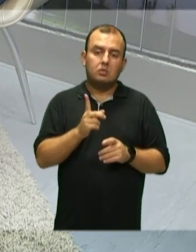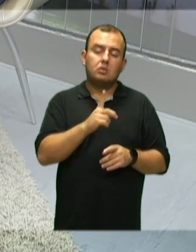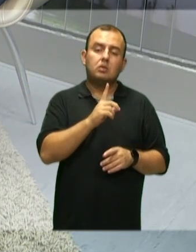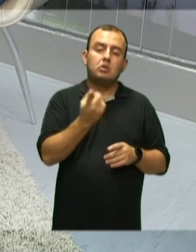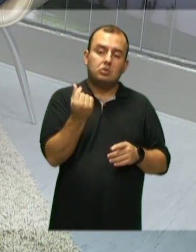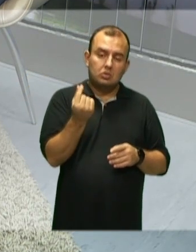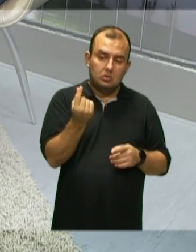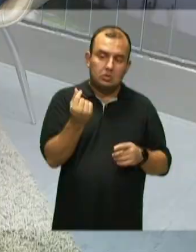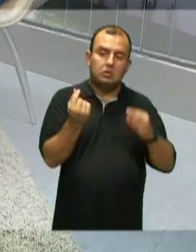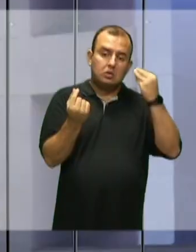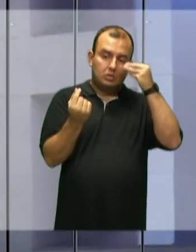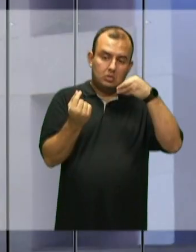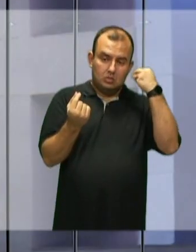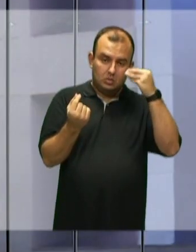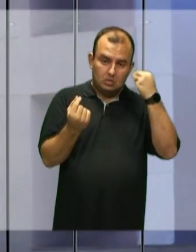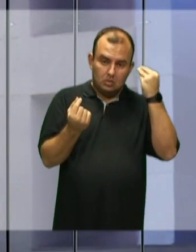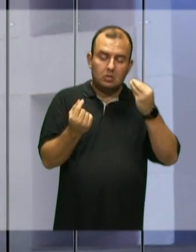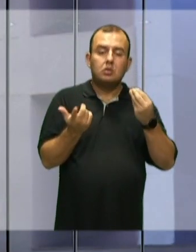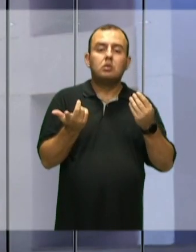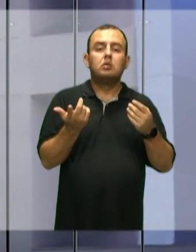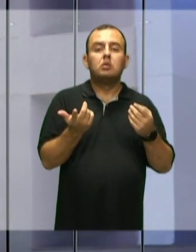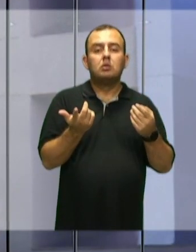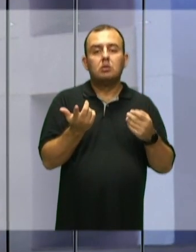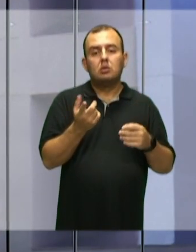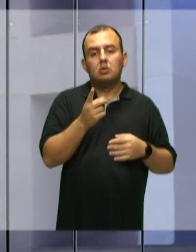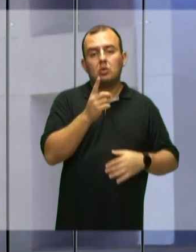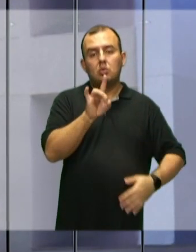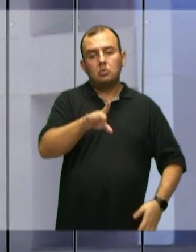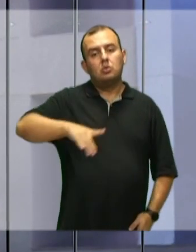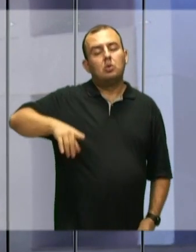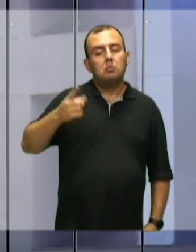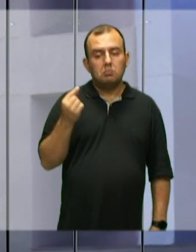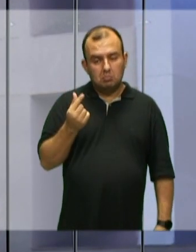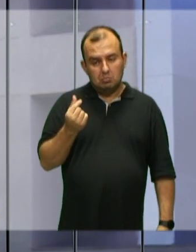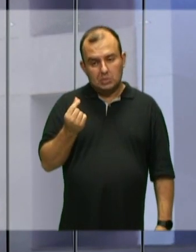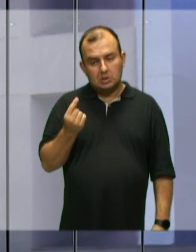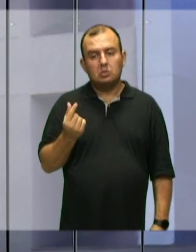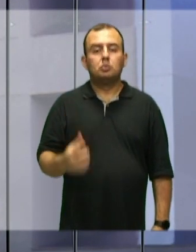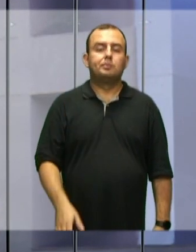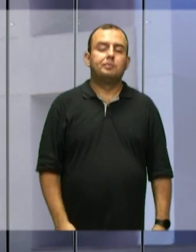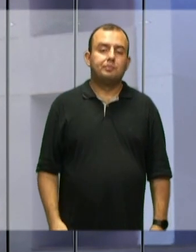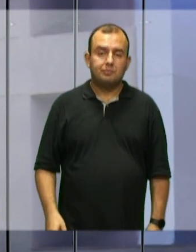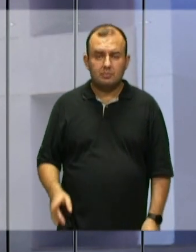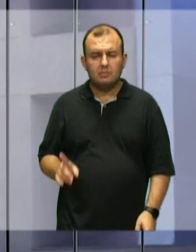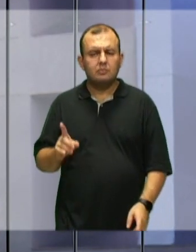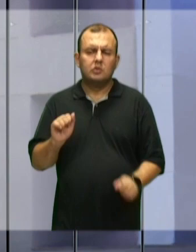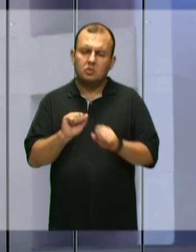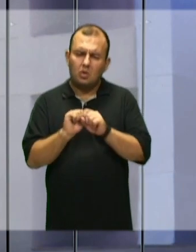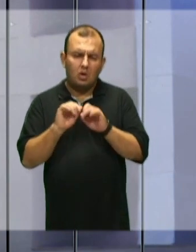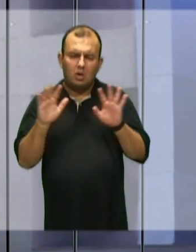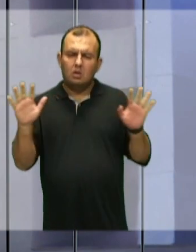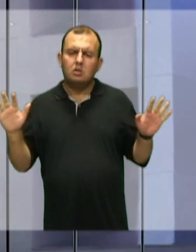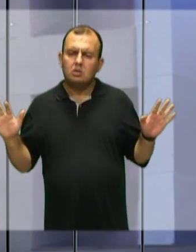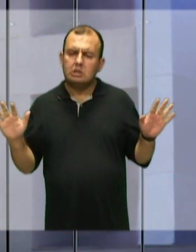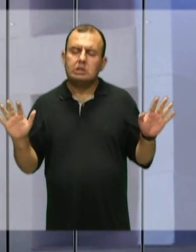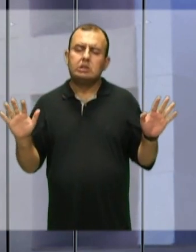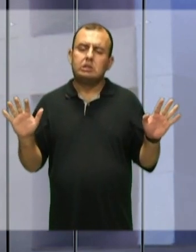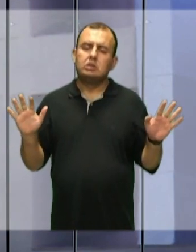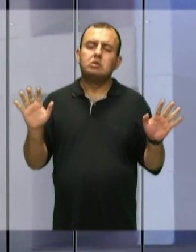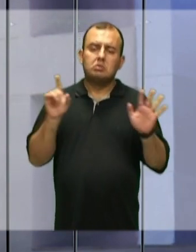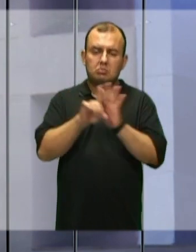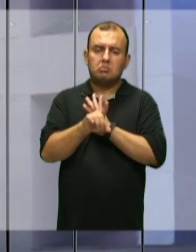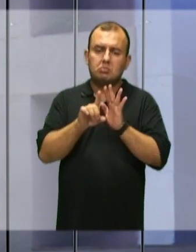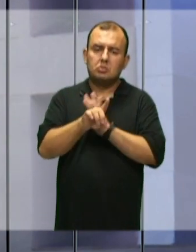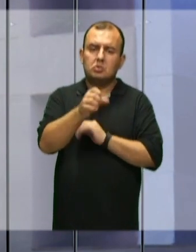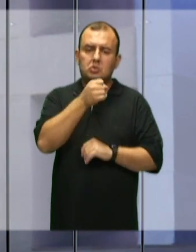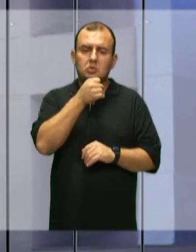preço e experiência e a Prefeitura de tajir estava fazendo apenas com preço aquela cação então isso ficou muito claro nas oitivas acredito